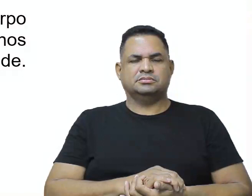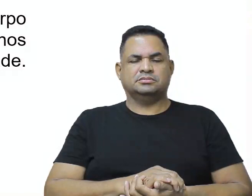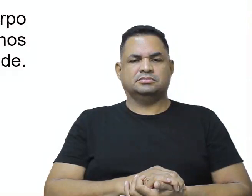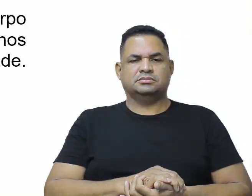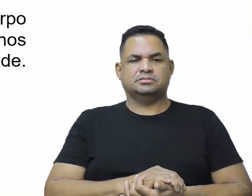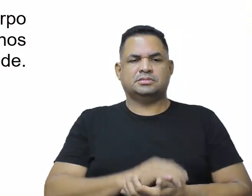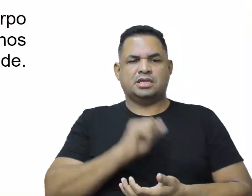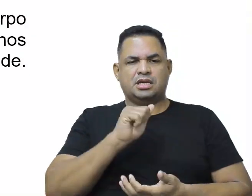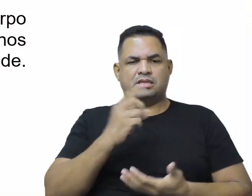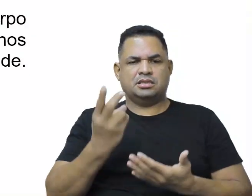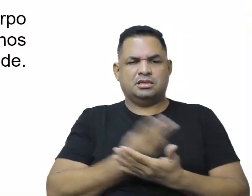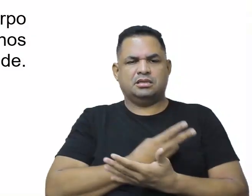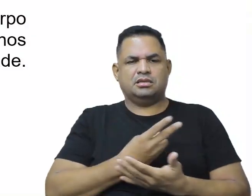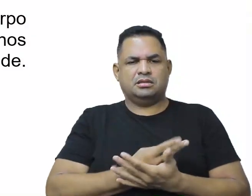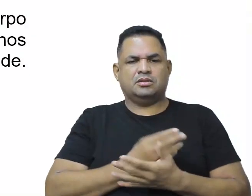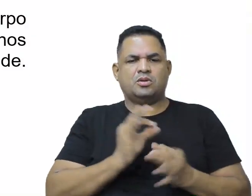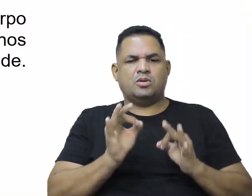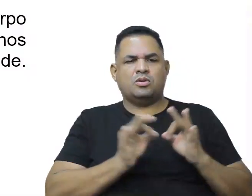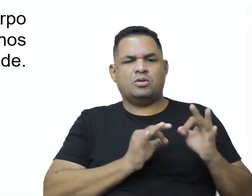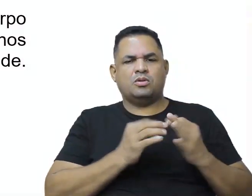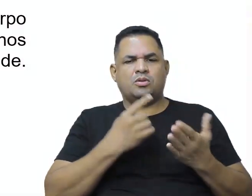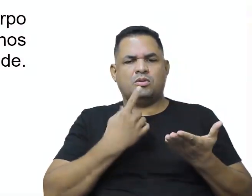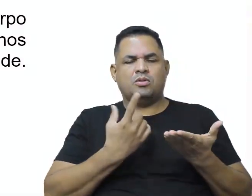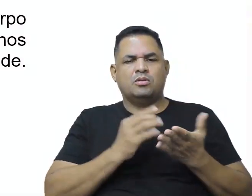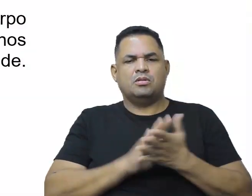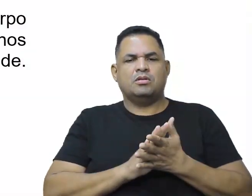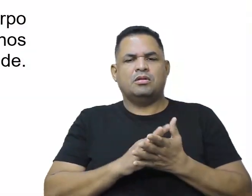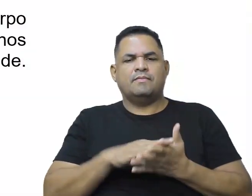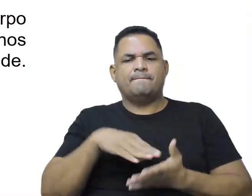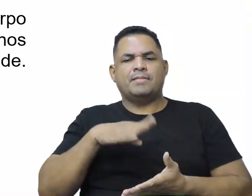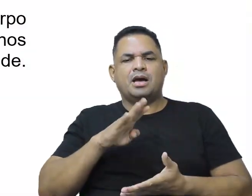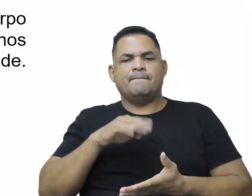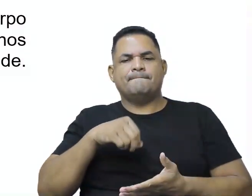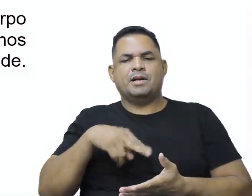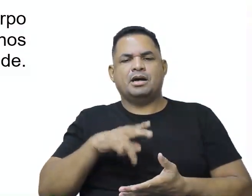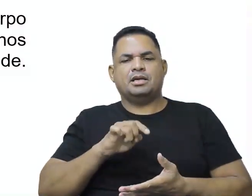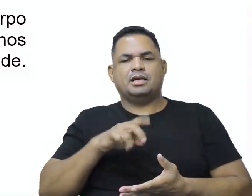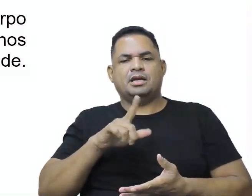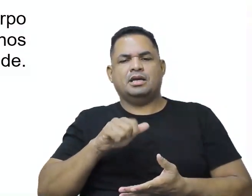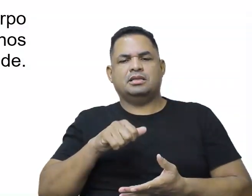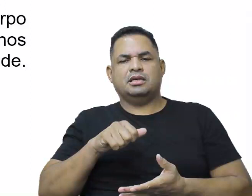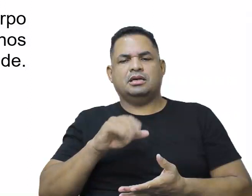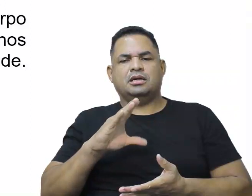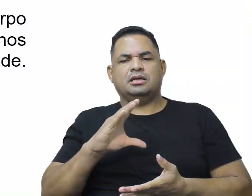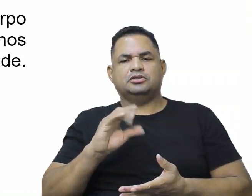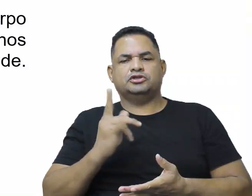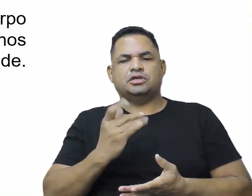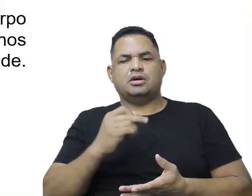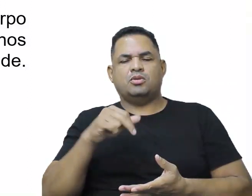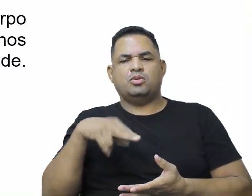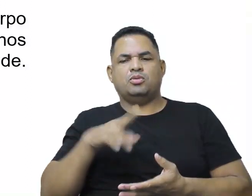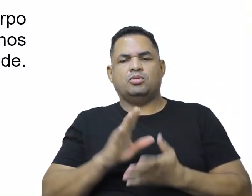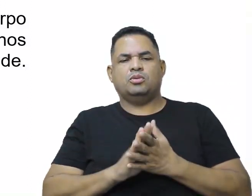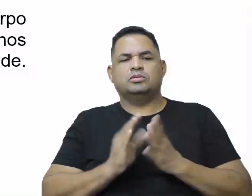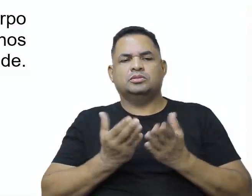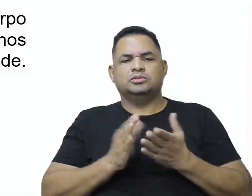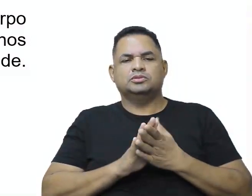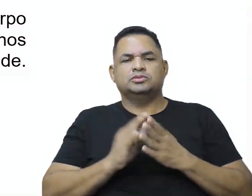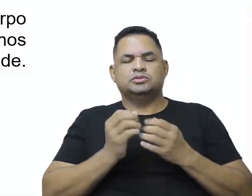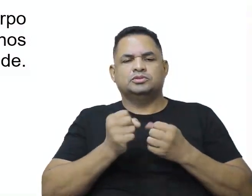isso tá bom beijo constitui de acordo com Marilena chauí um corpo não